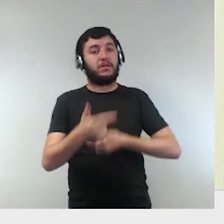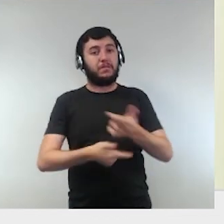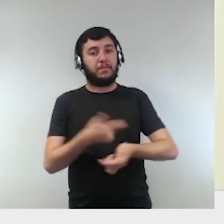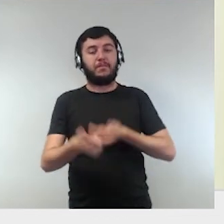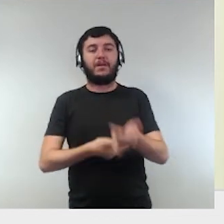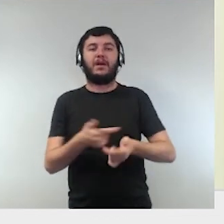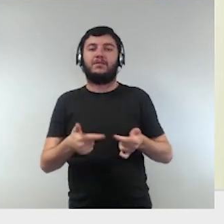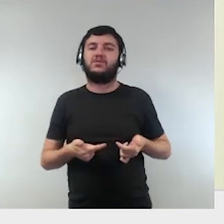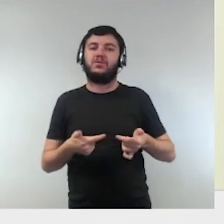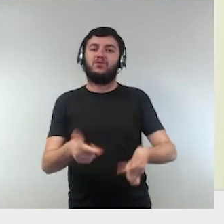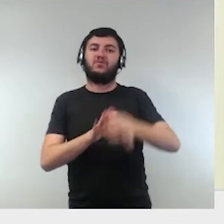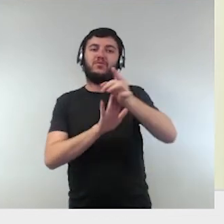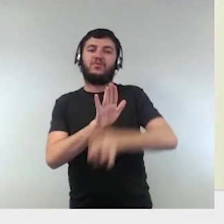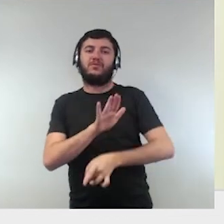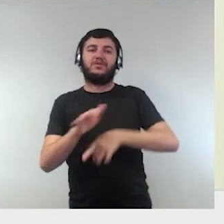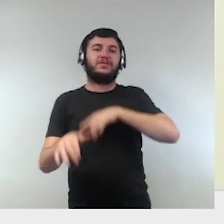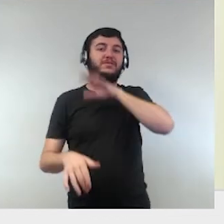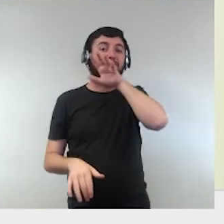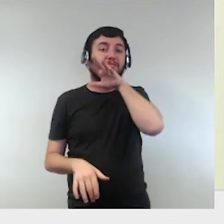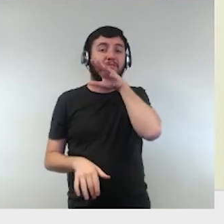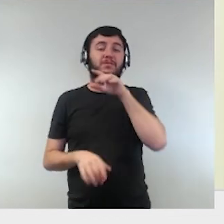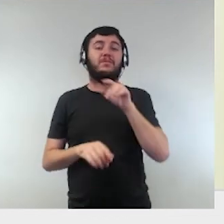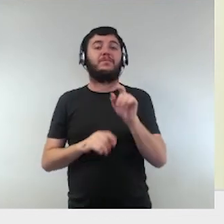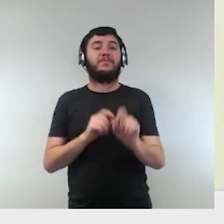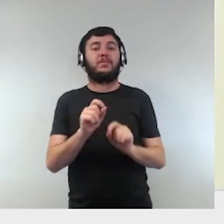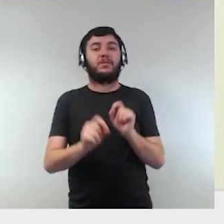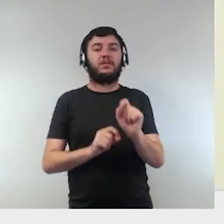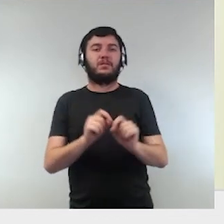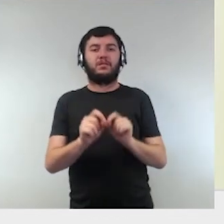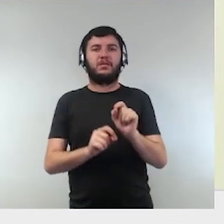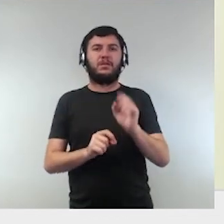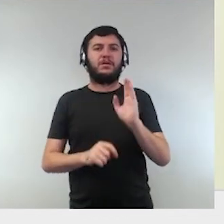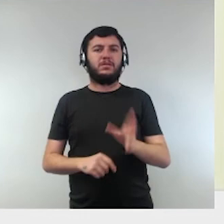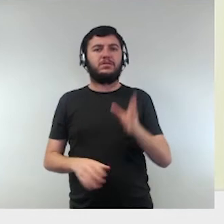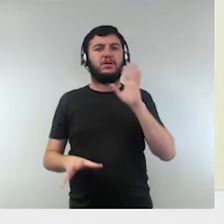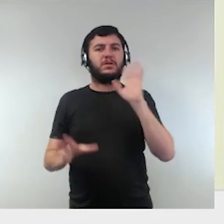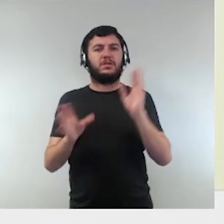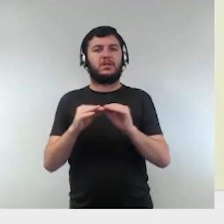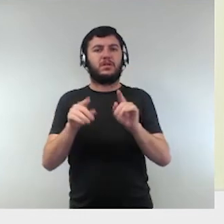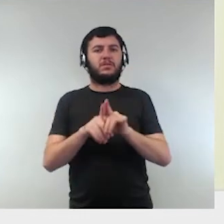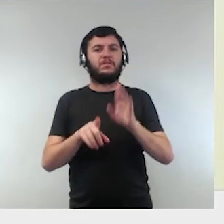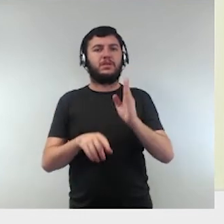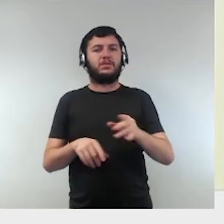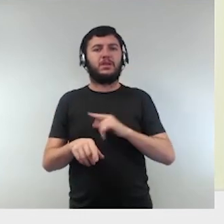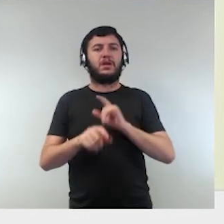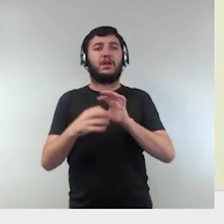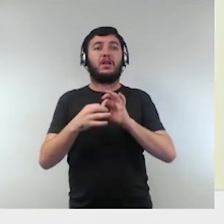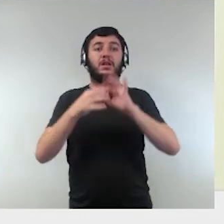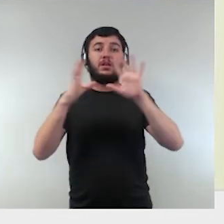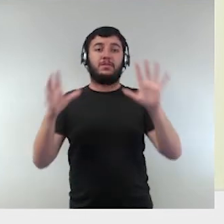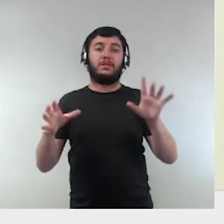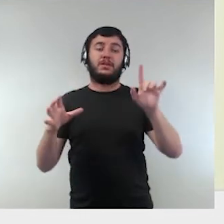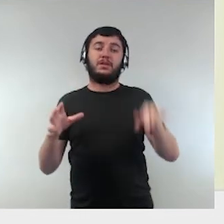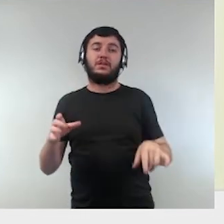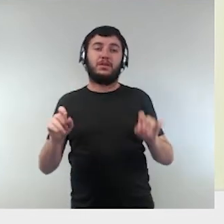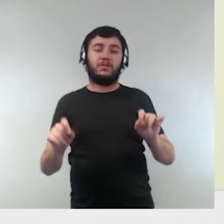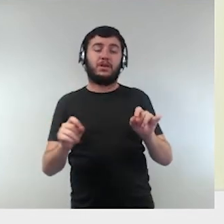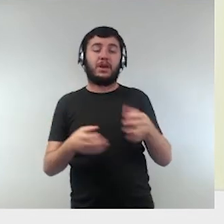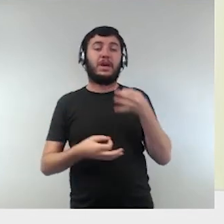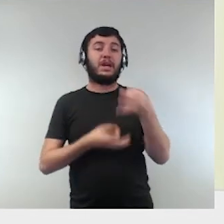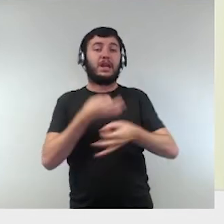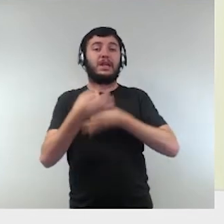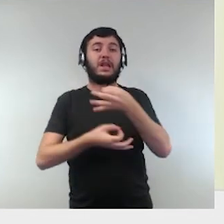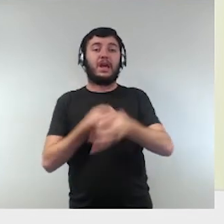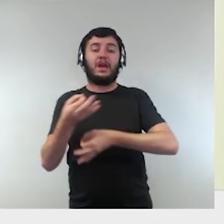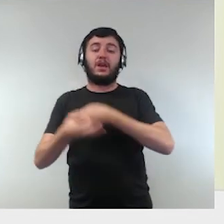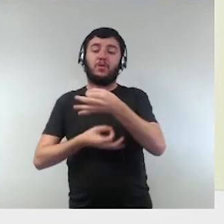dos animais, que lidam com animais, conhecem que as 5 liberdades são um dos critérios utilizados para identificar se há ou não há